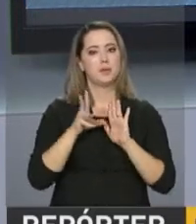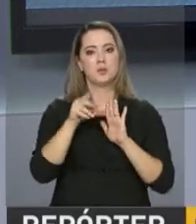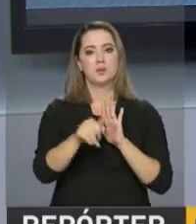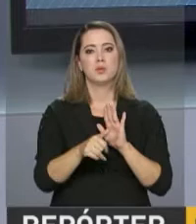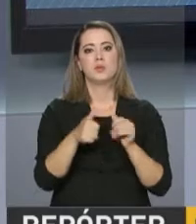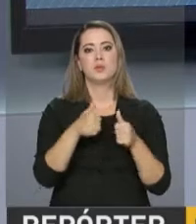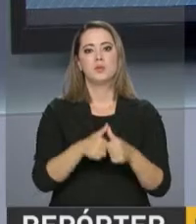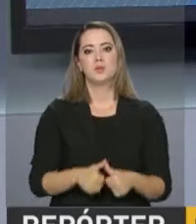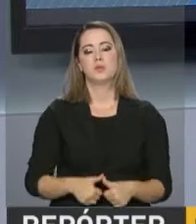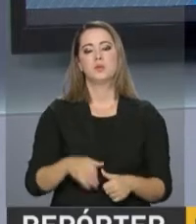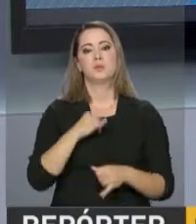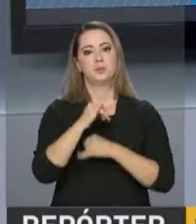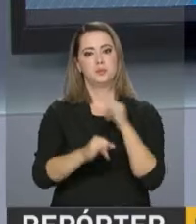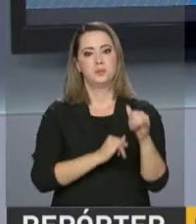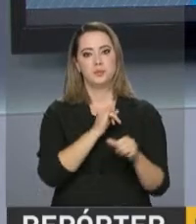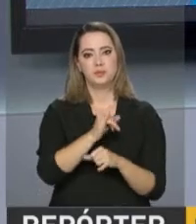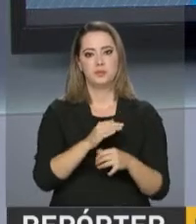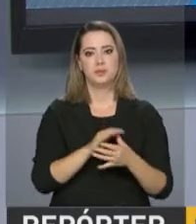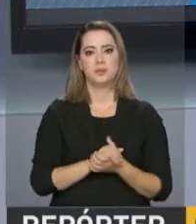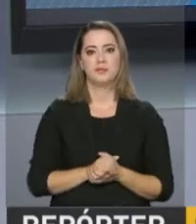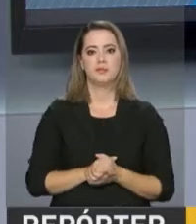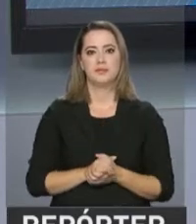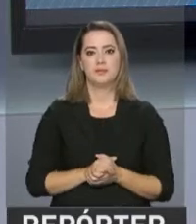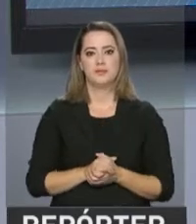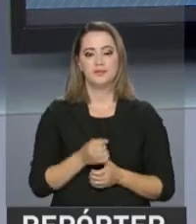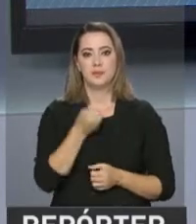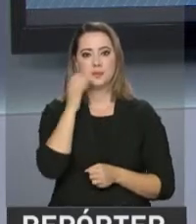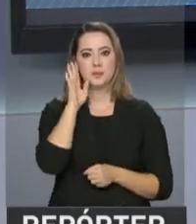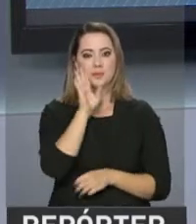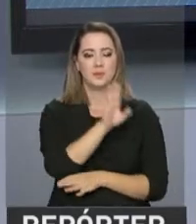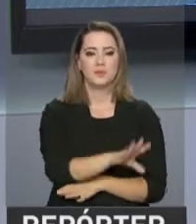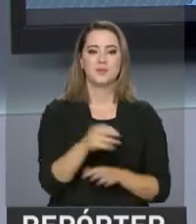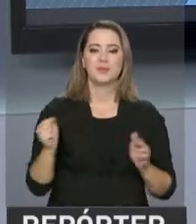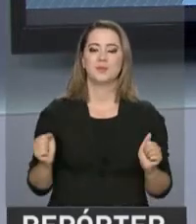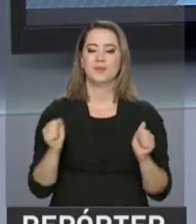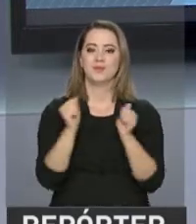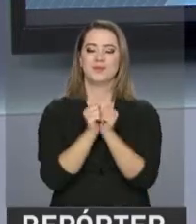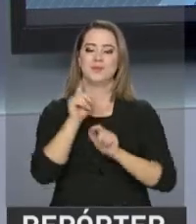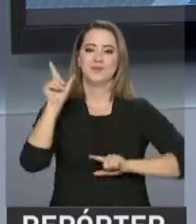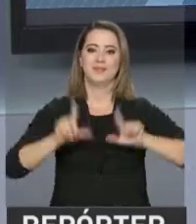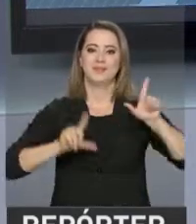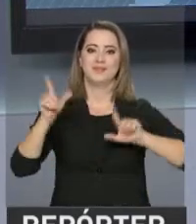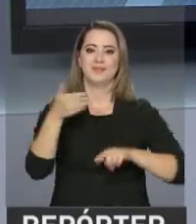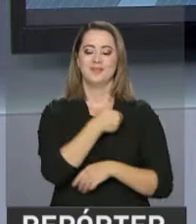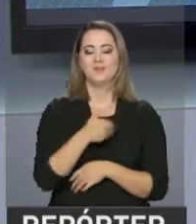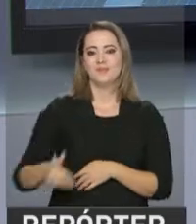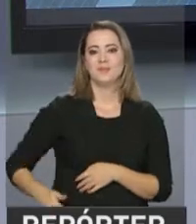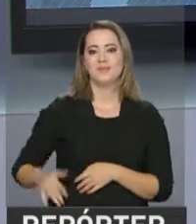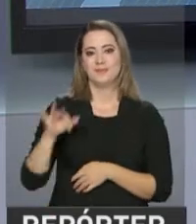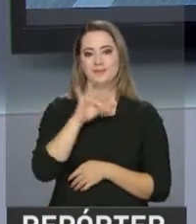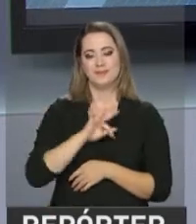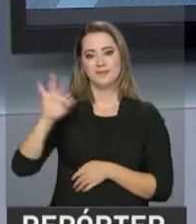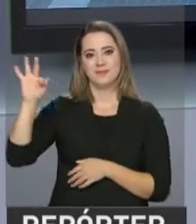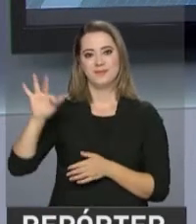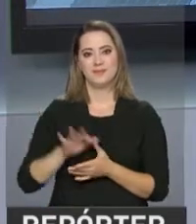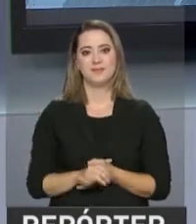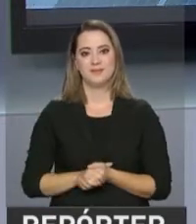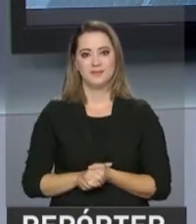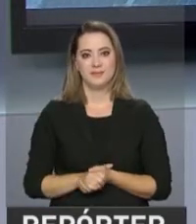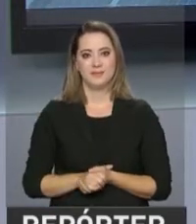está disponível em nossa página na internet uma ótima tarde pra você continua aqui com a gente na nbr a tv do governo